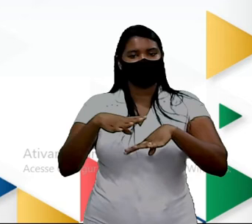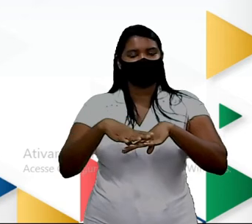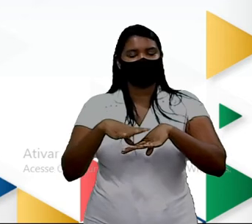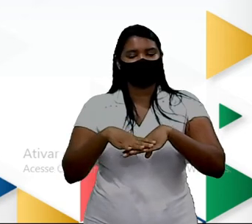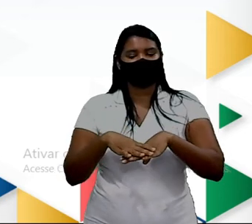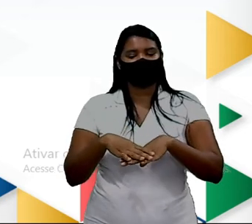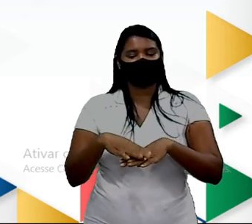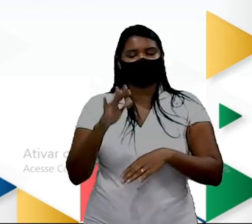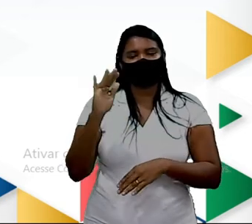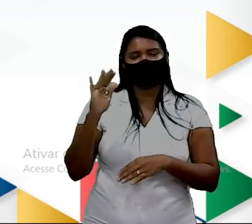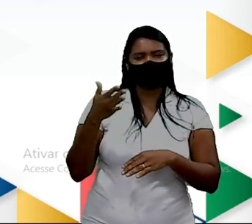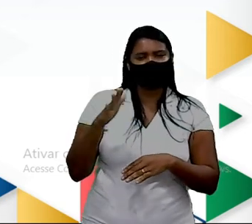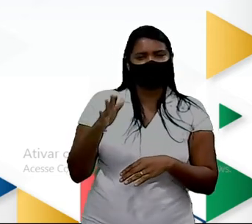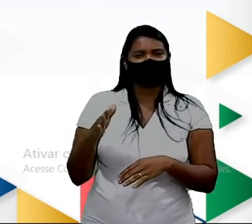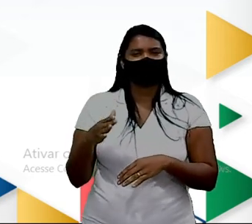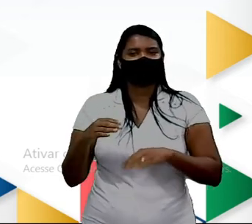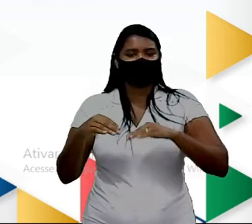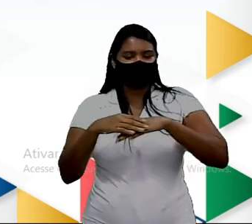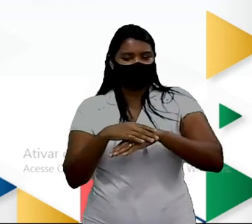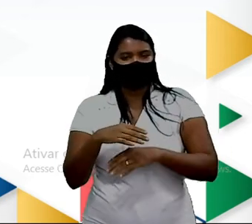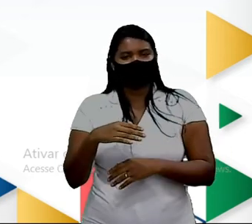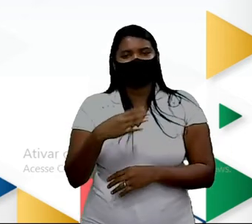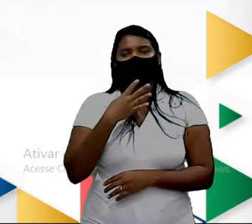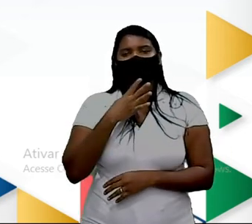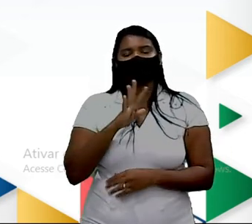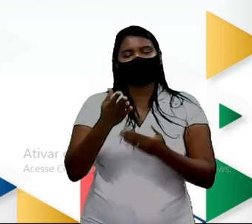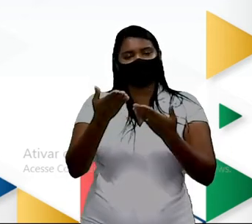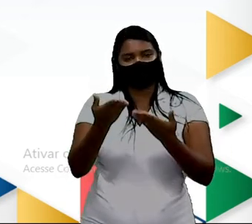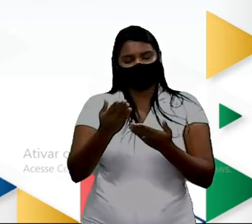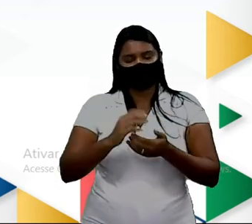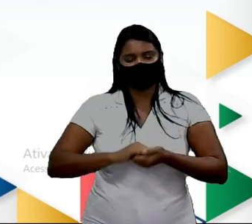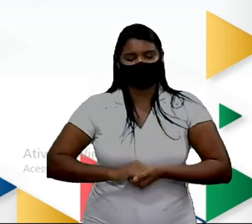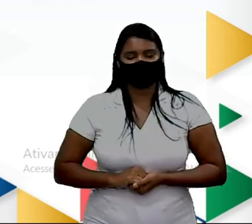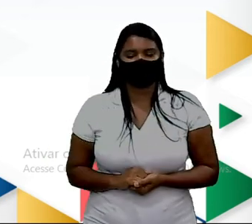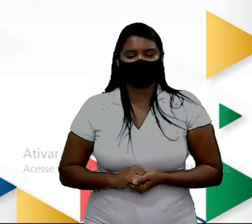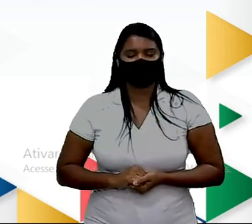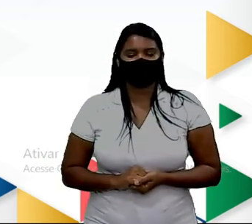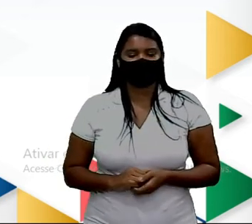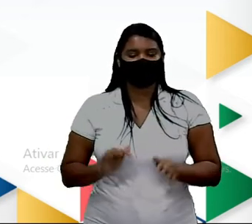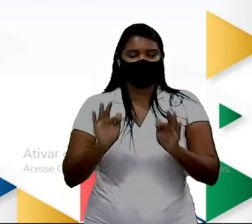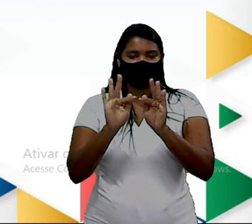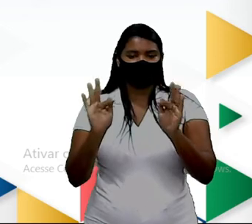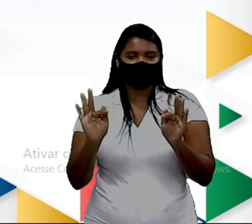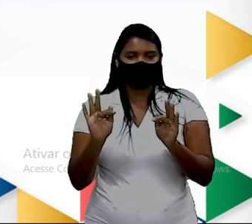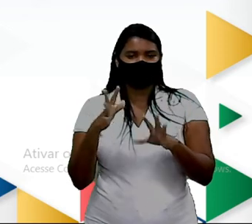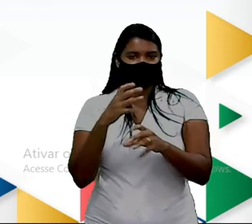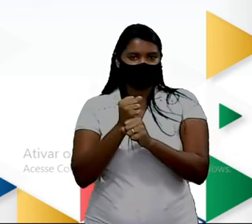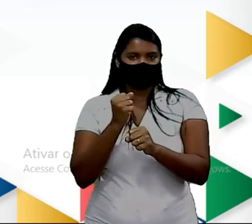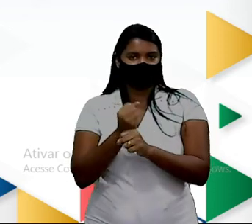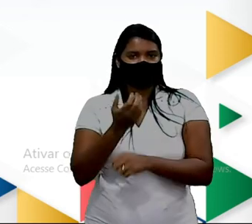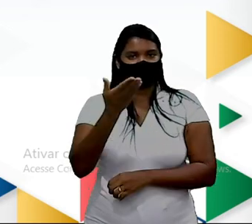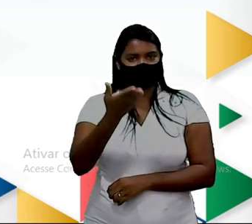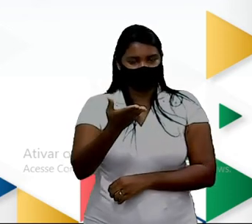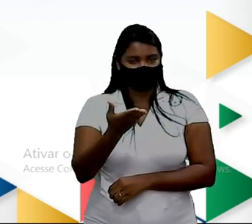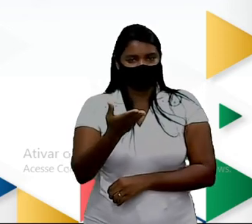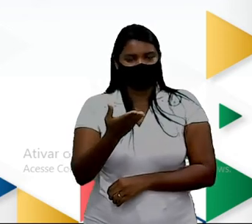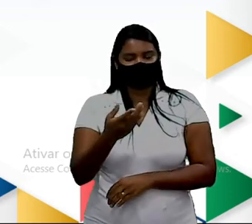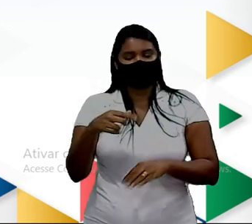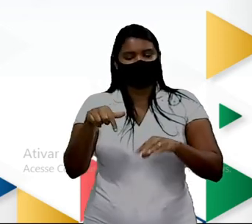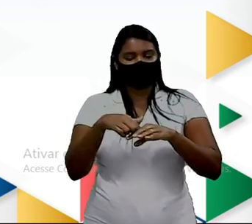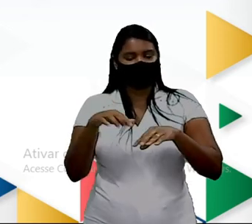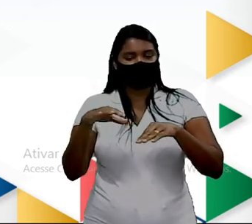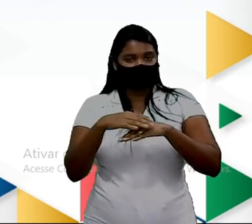tá bom? Termo desconhecido é o número do teu calçado em função do valor do tamanho do teu pé, né? O valor, né?